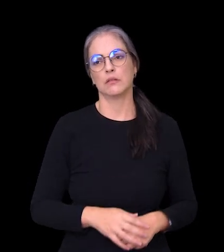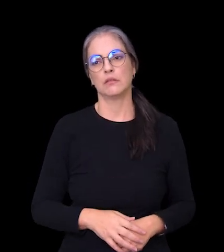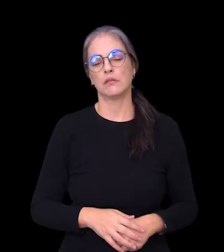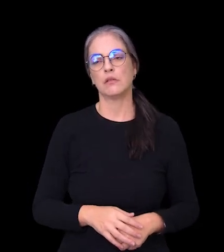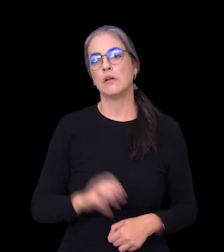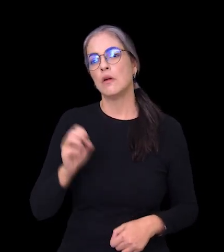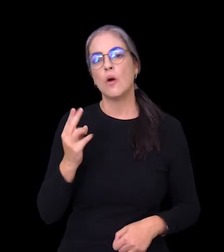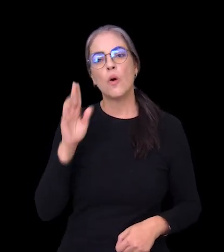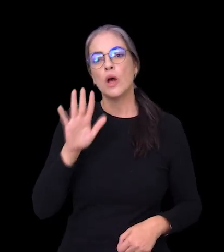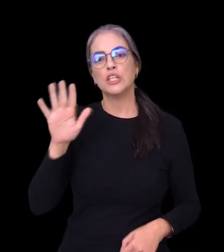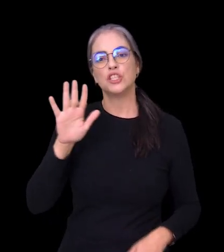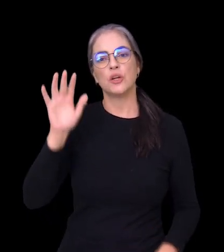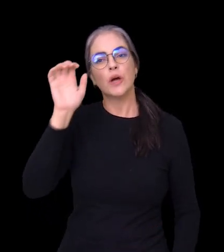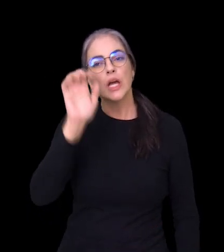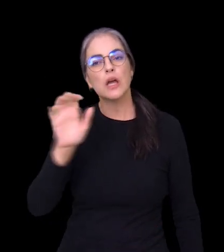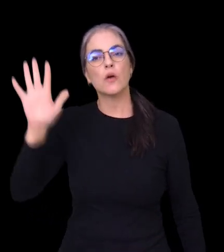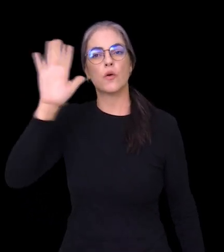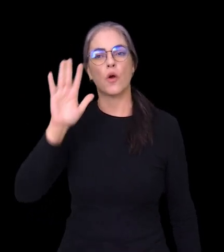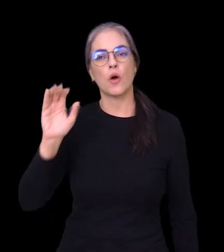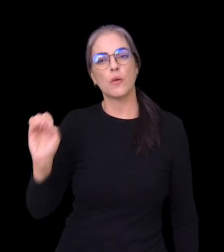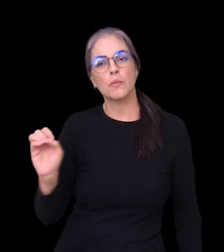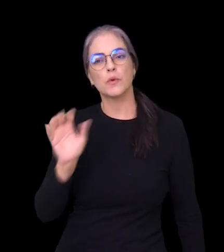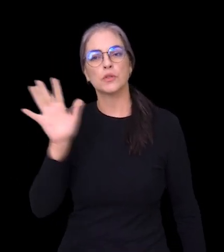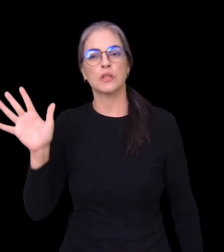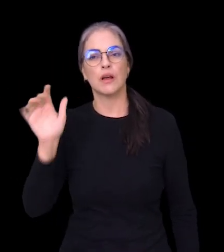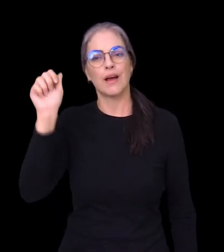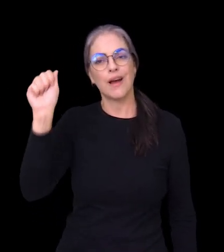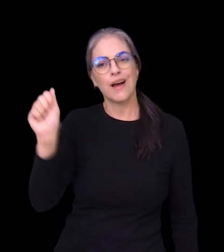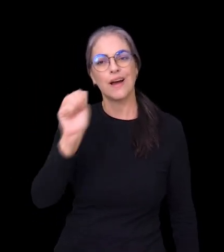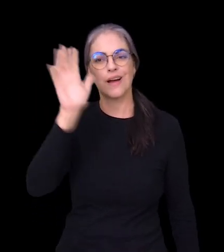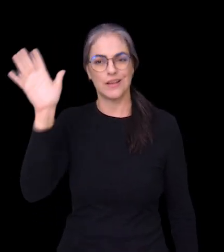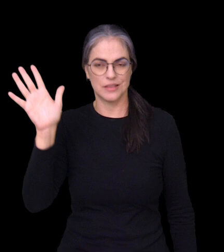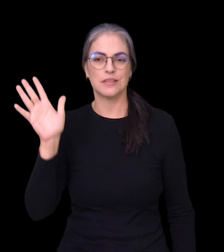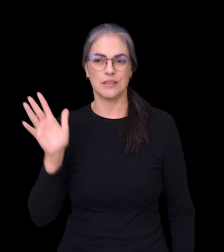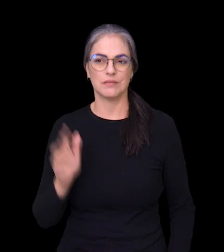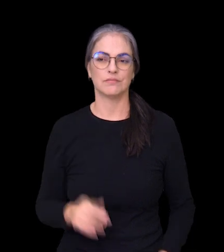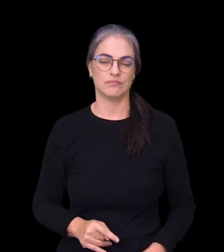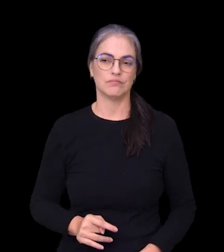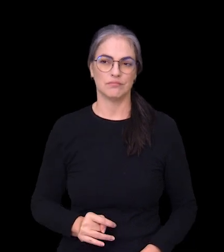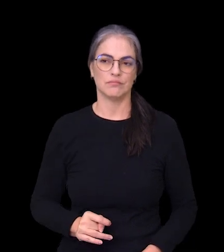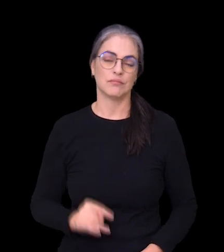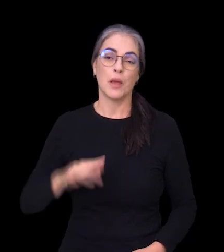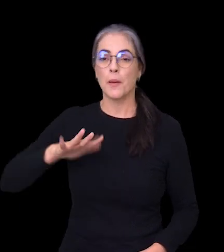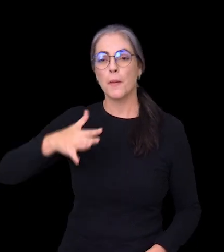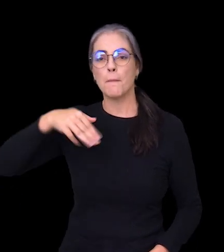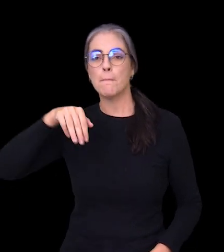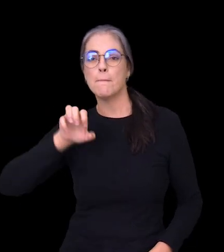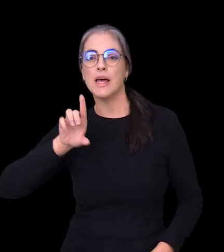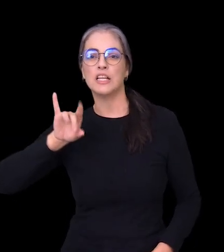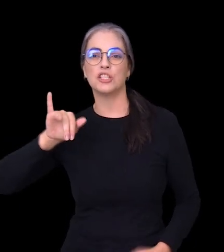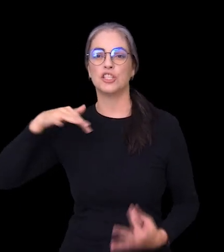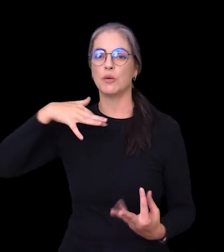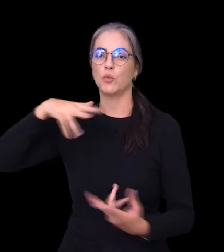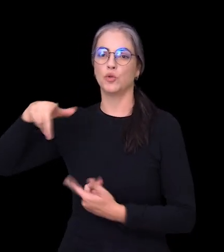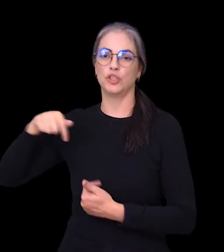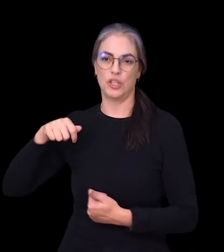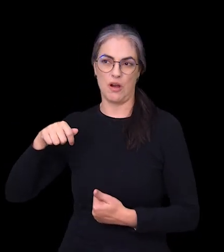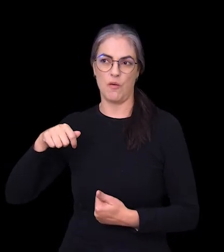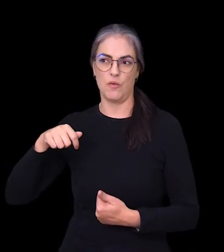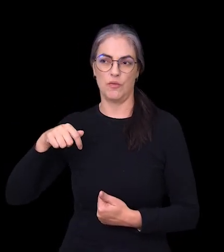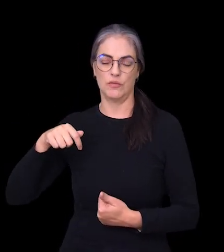Europa, Oceania, Ásia mesmo. Então, da média mundial, a gente está acima da média